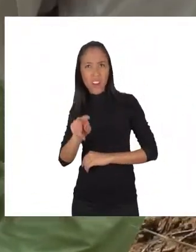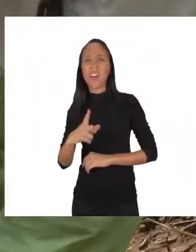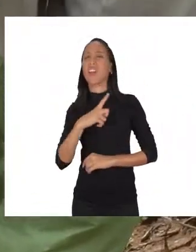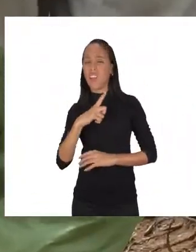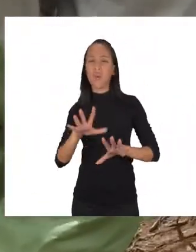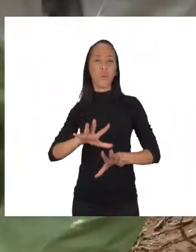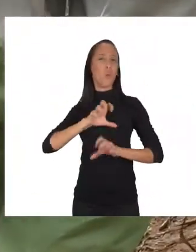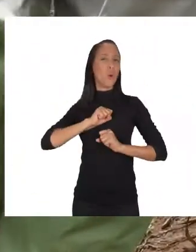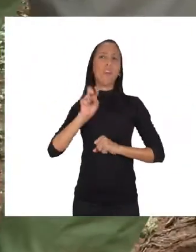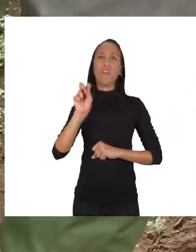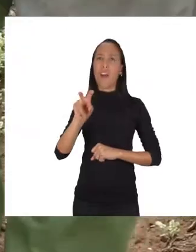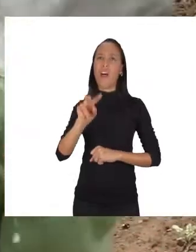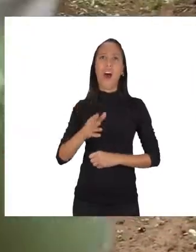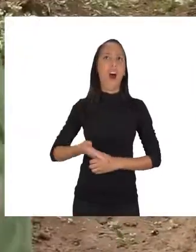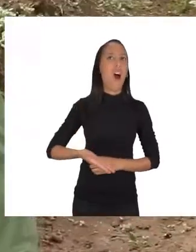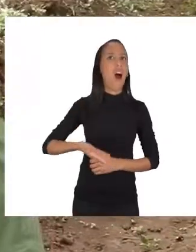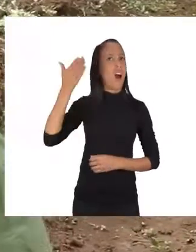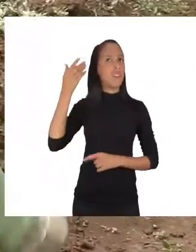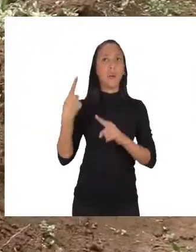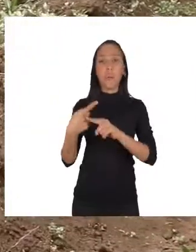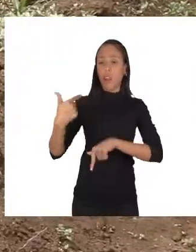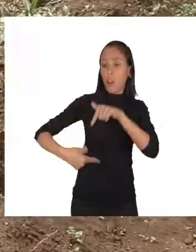veneno. Porque é lidado com veneno